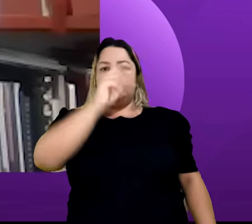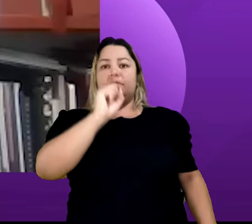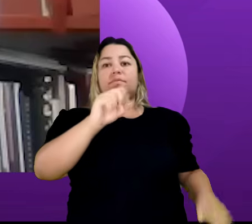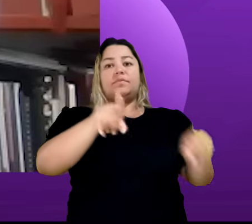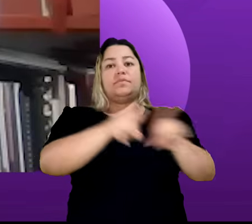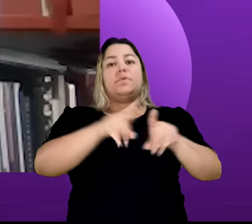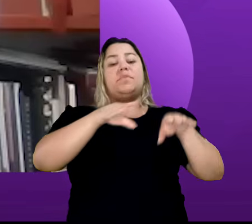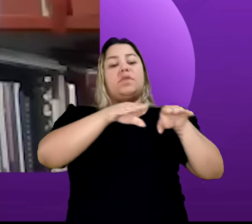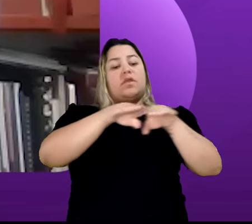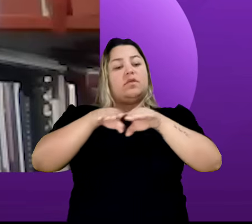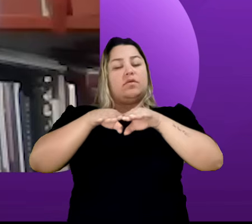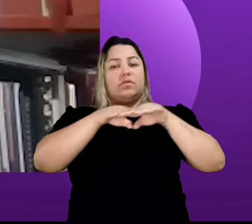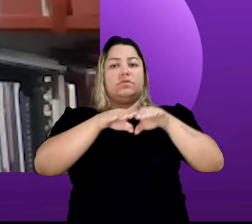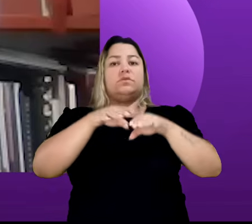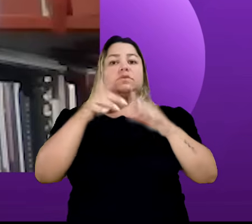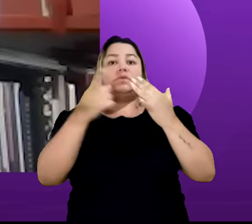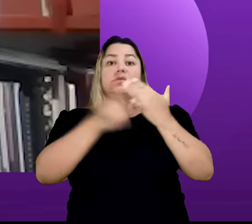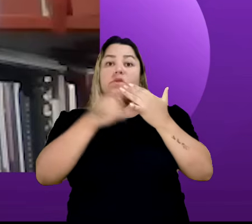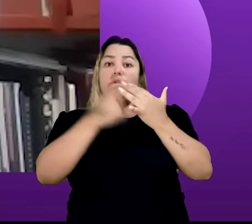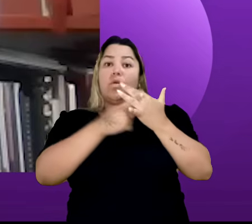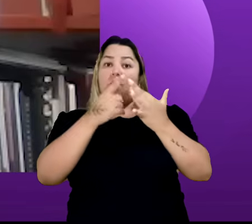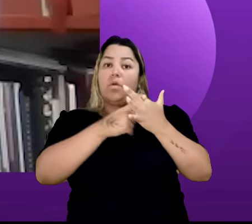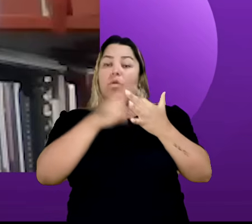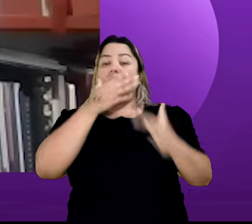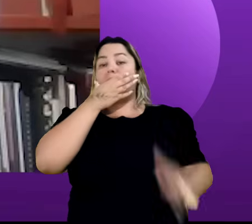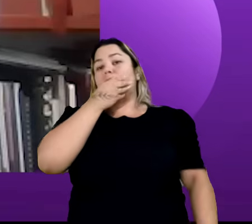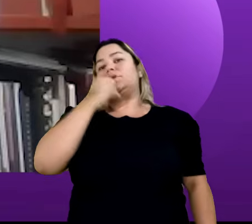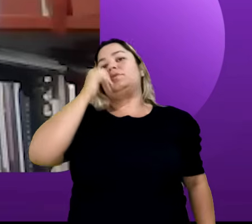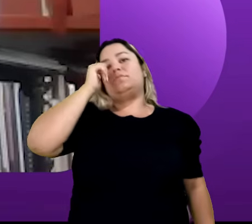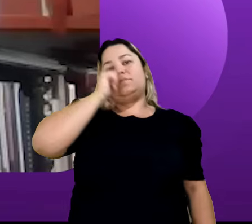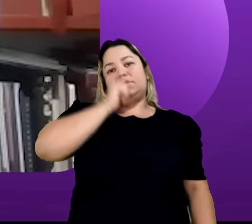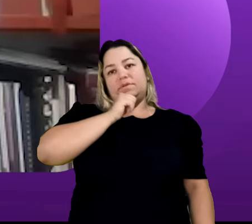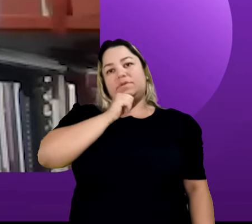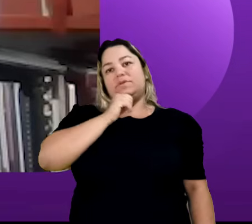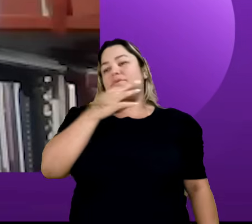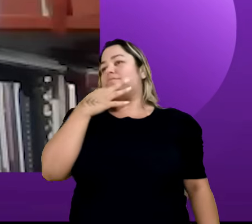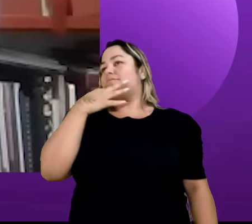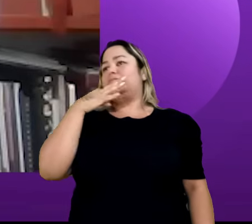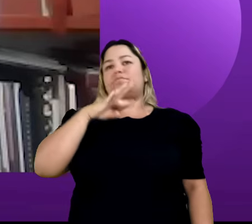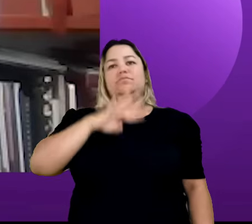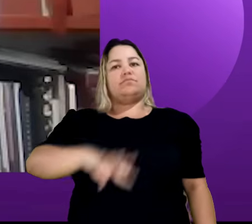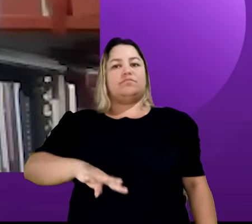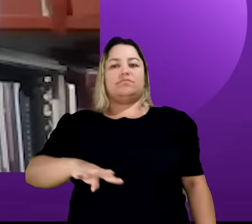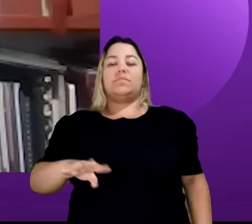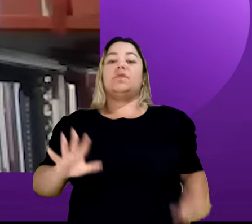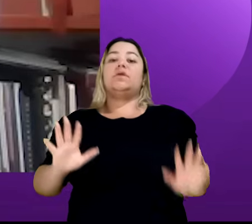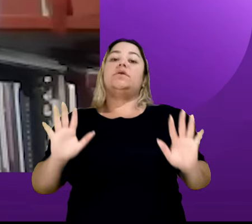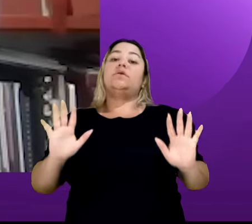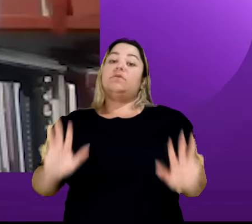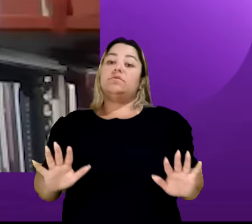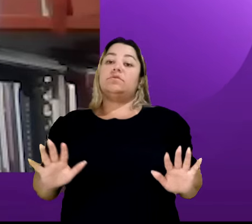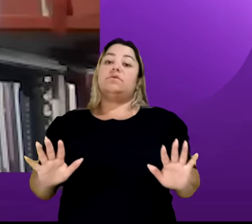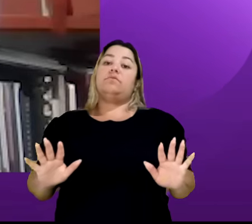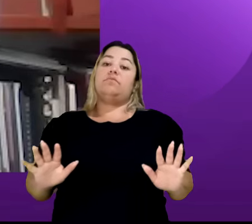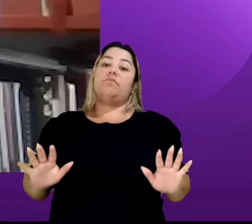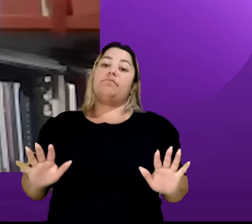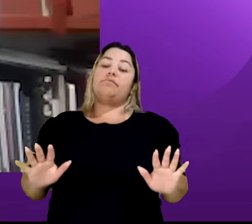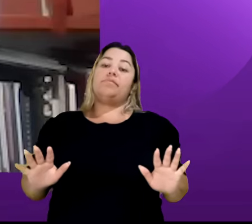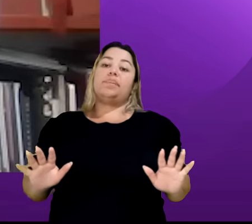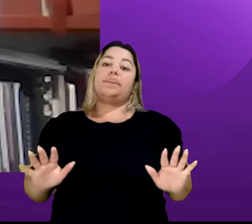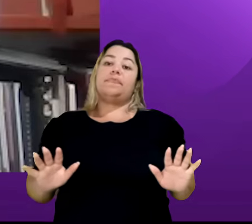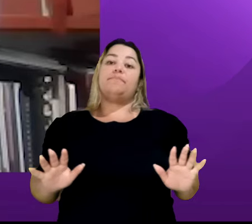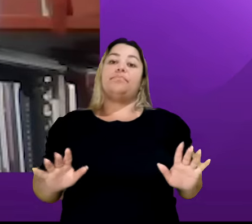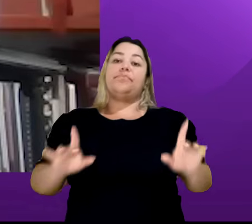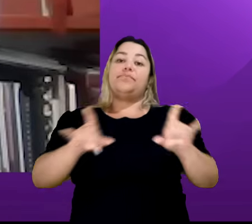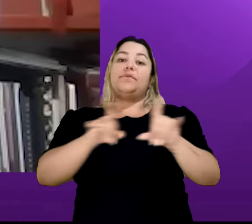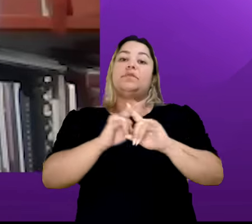homens e mulheres no serviço público. E eu desconhecia totalmente. Então, a partir daí,